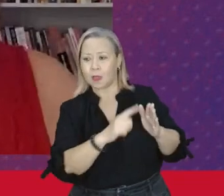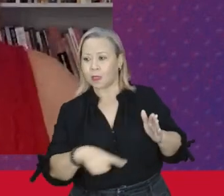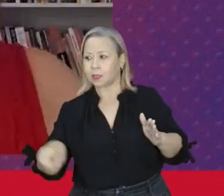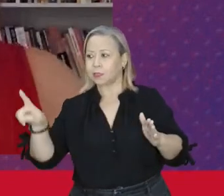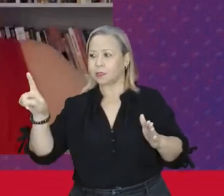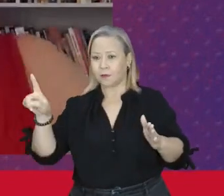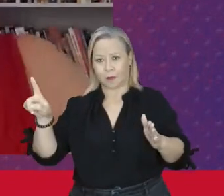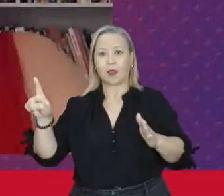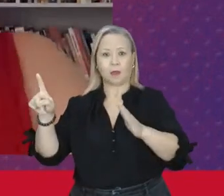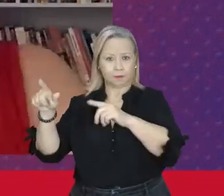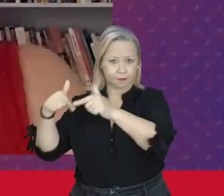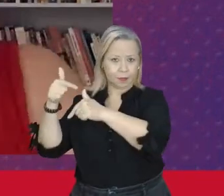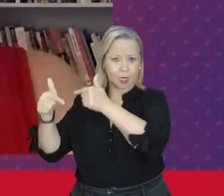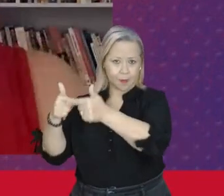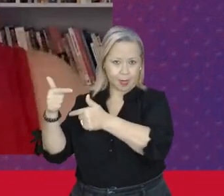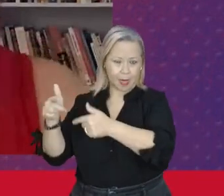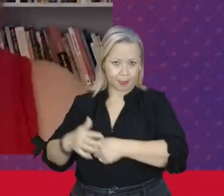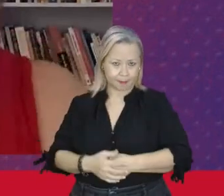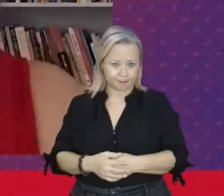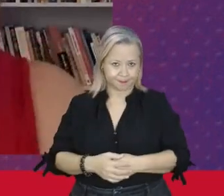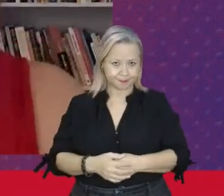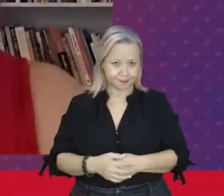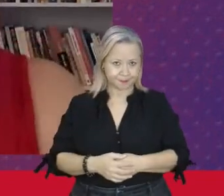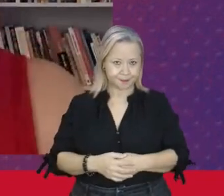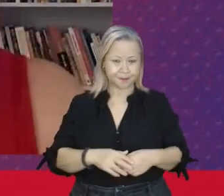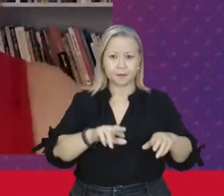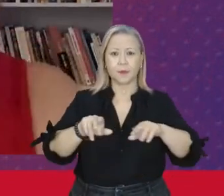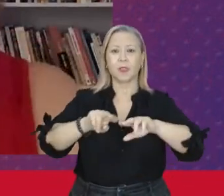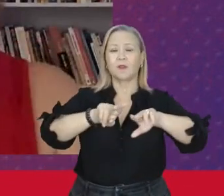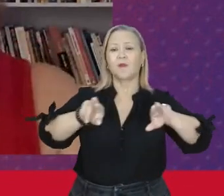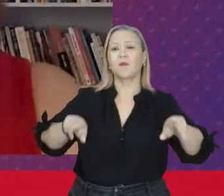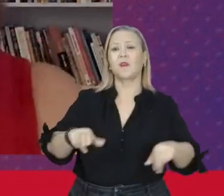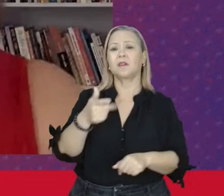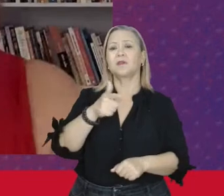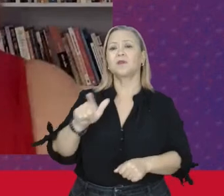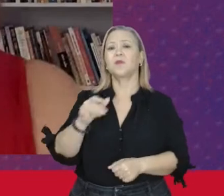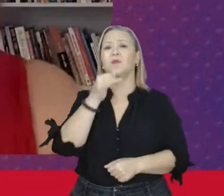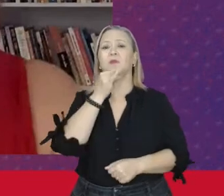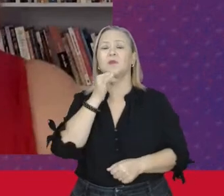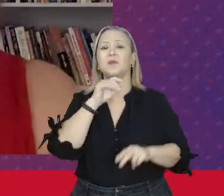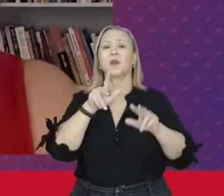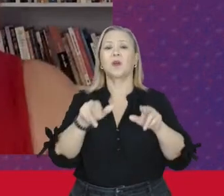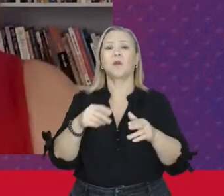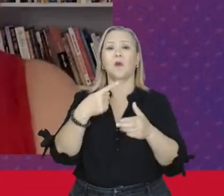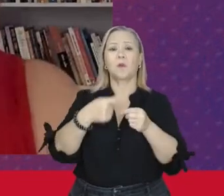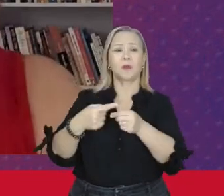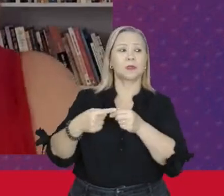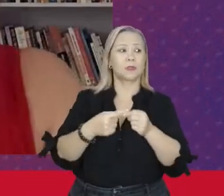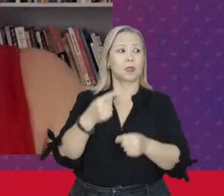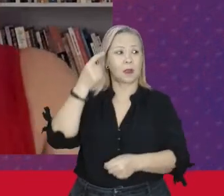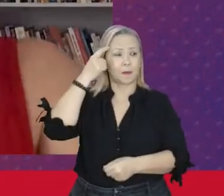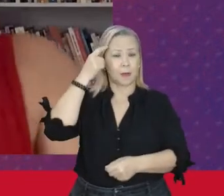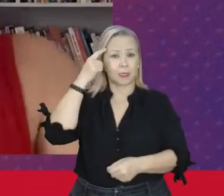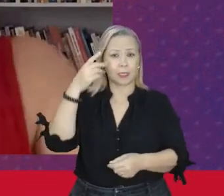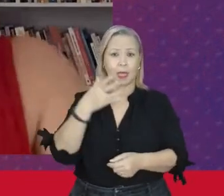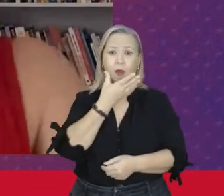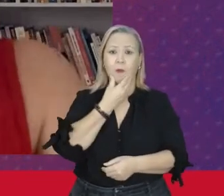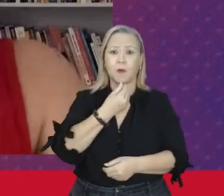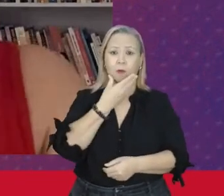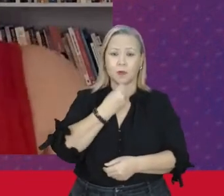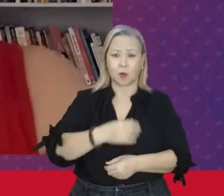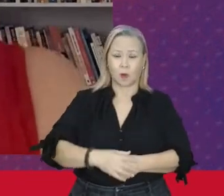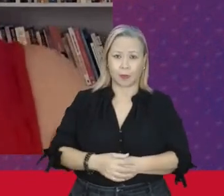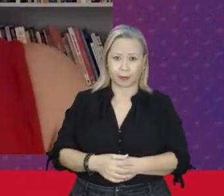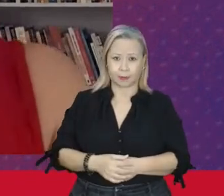Então, assim, e são vários outros exemplos de como a cidade é pensada para os homens.